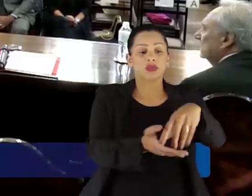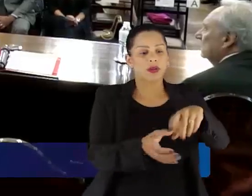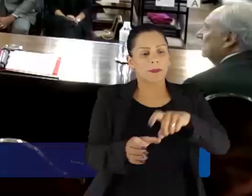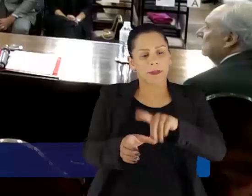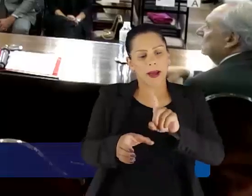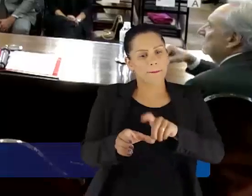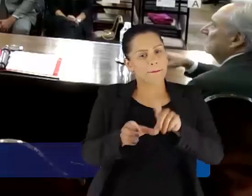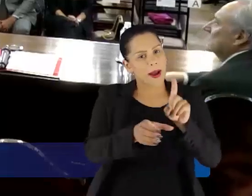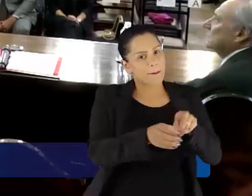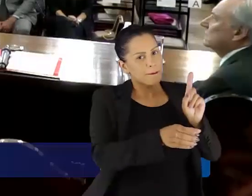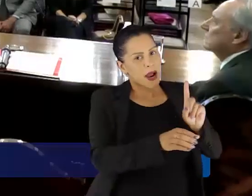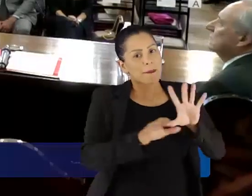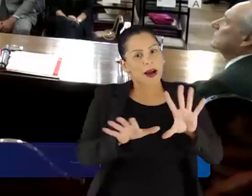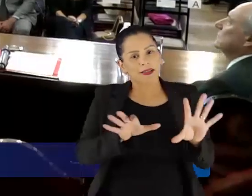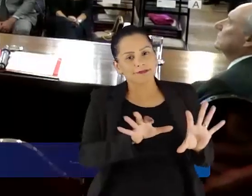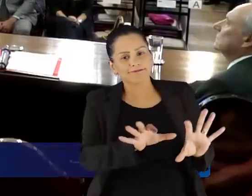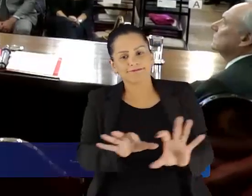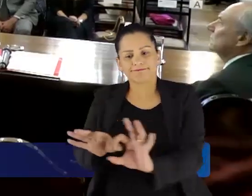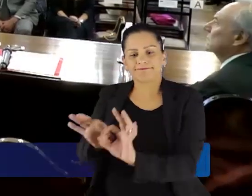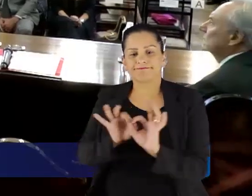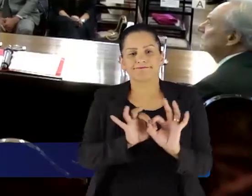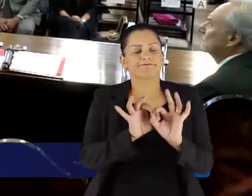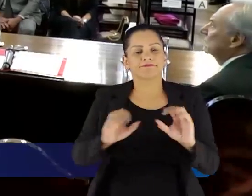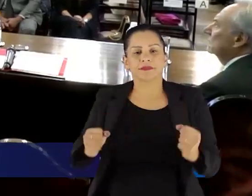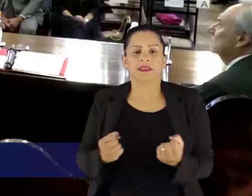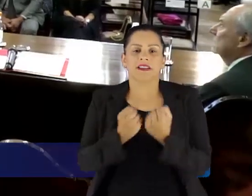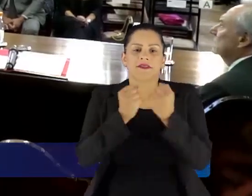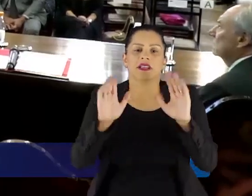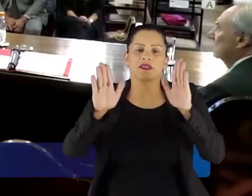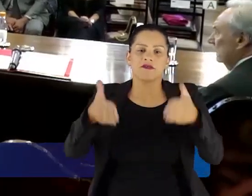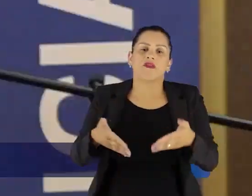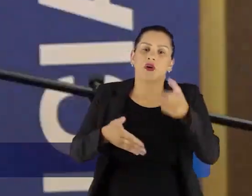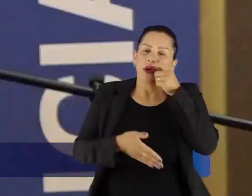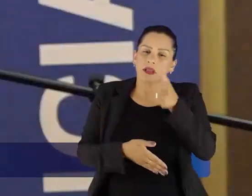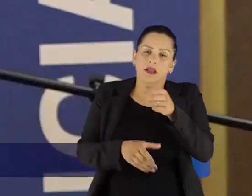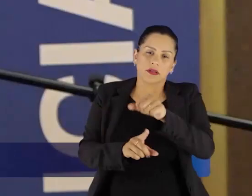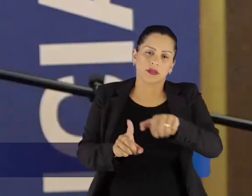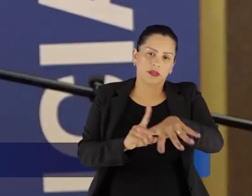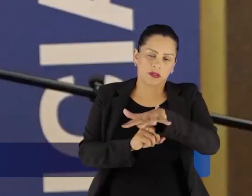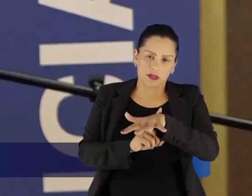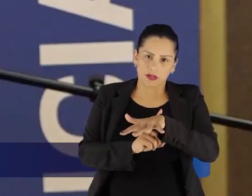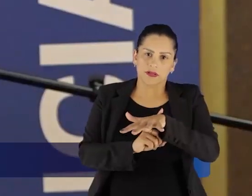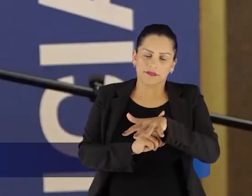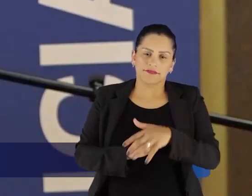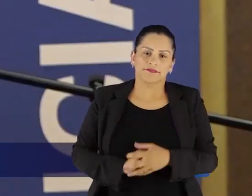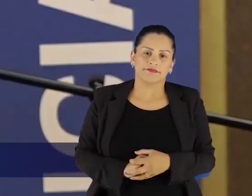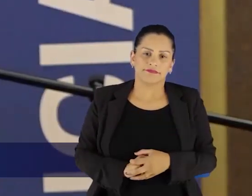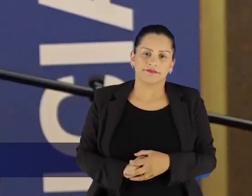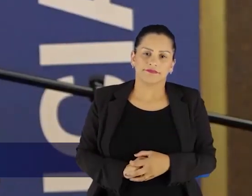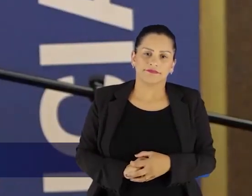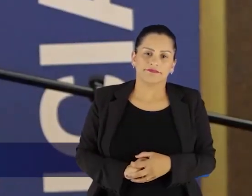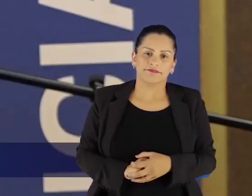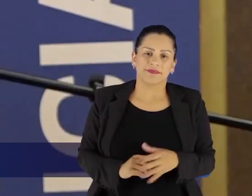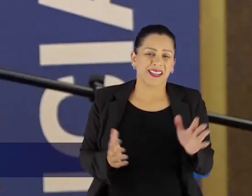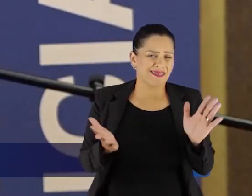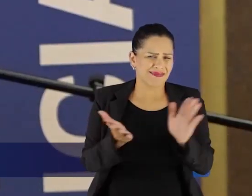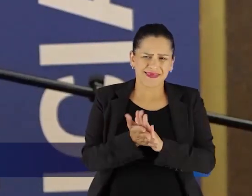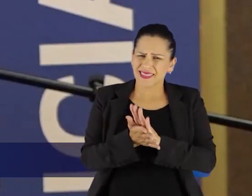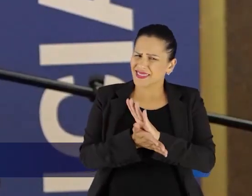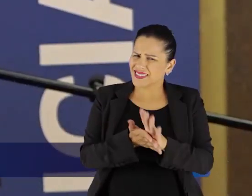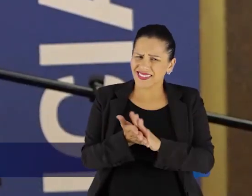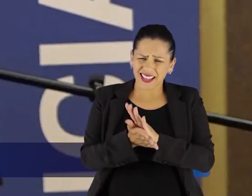harmônicas na defesa dos interesses da sócia da sociedade em nada absolutamente